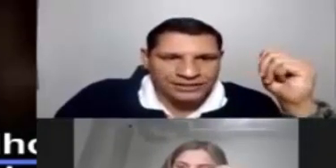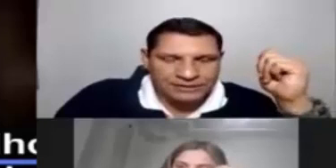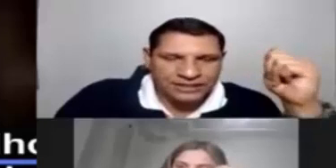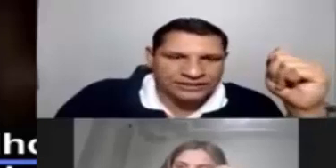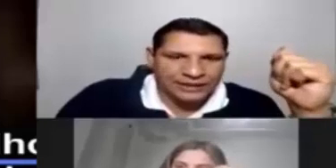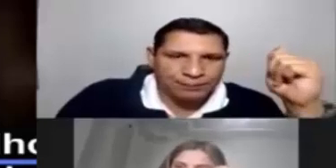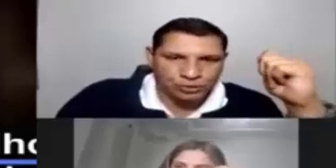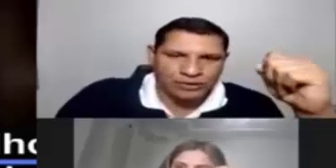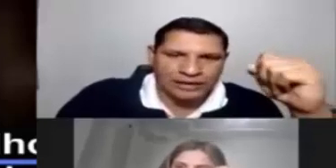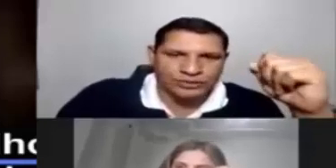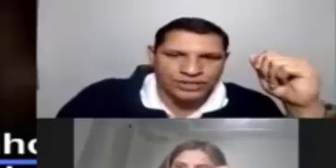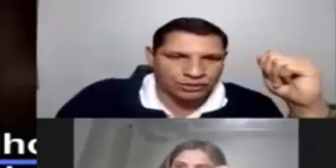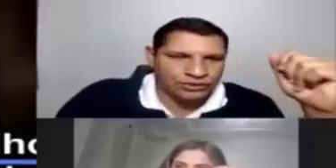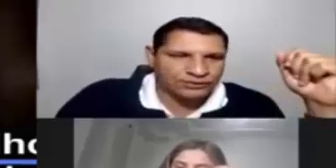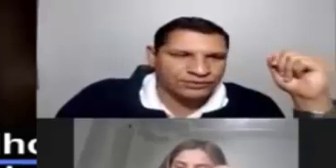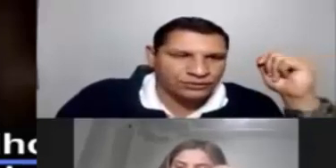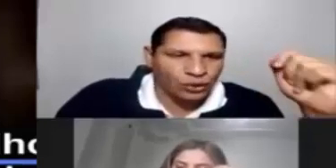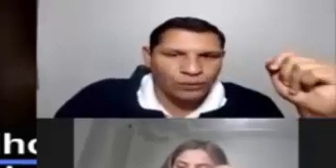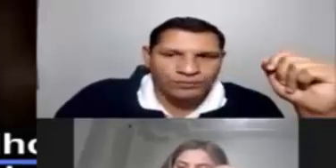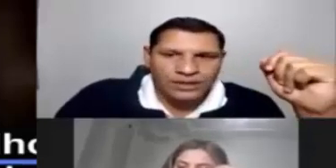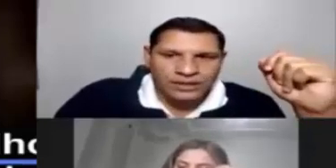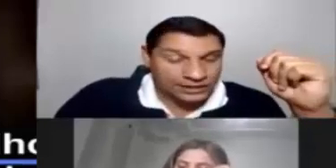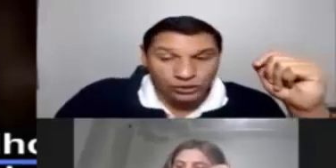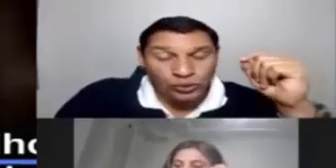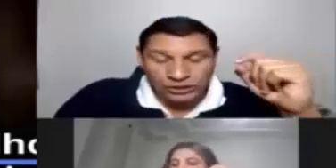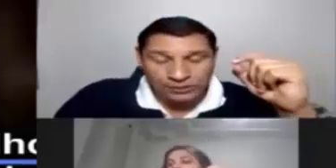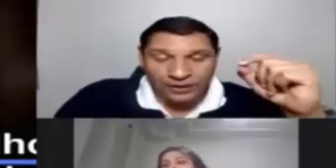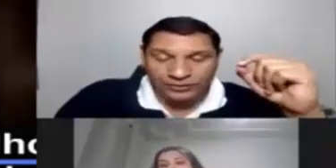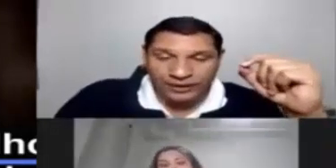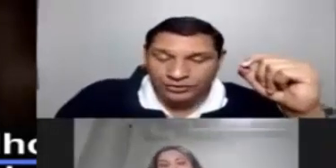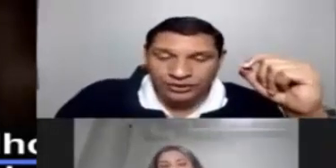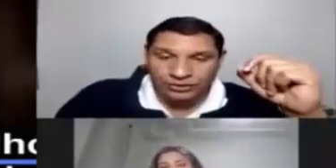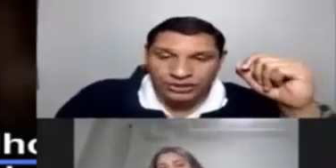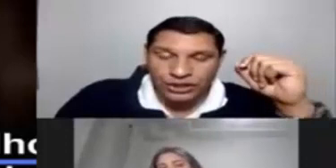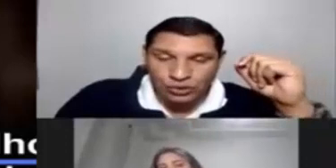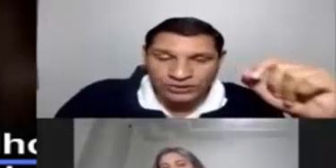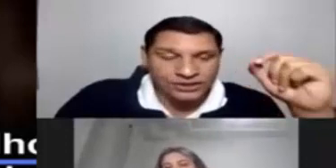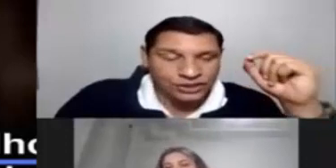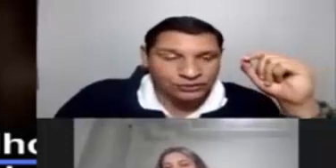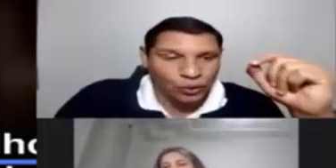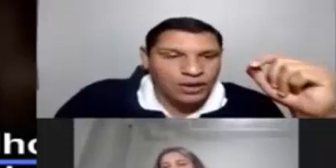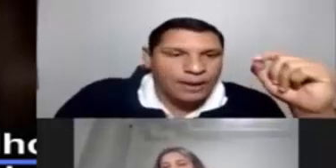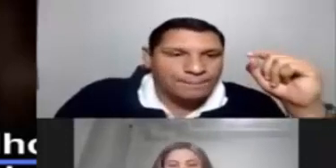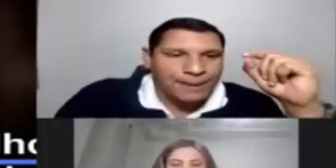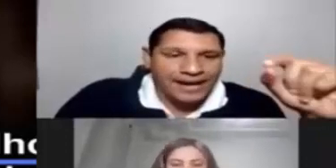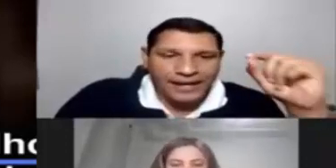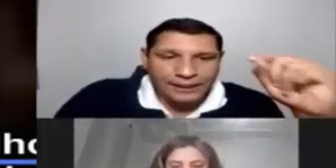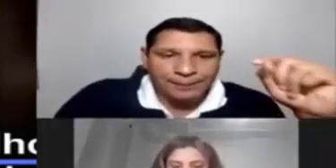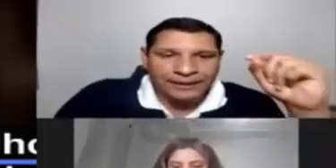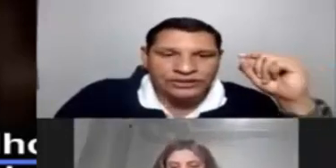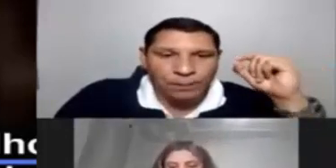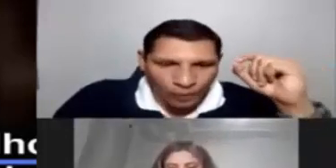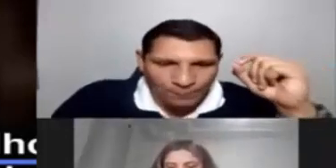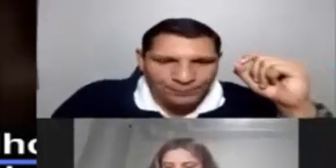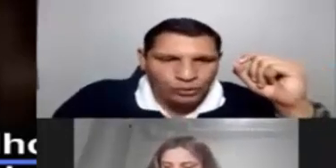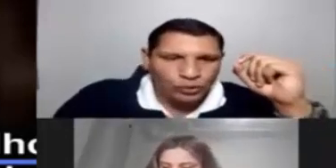parte nesse ministério apostolado de que Jesus se desviou que Judas perdão né Jesus não de que Judas se desviou para ir